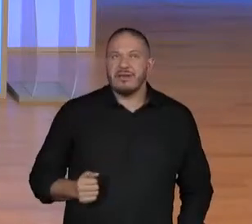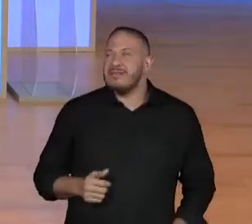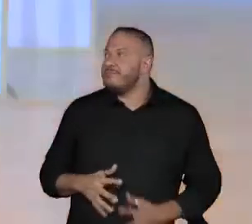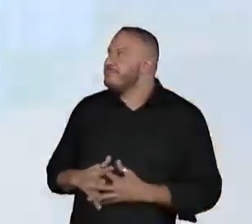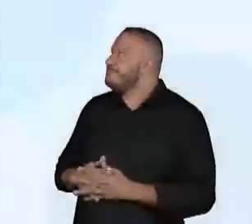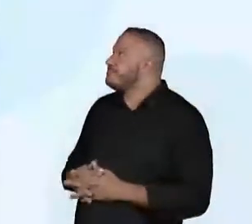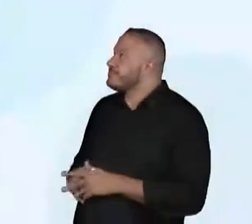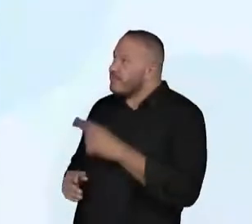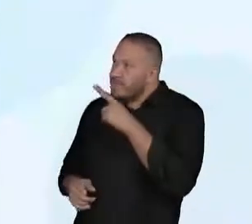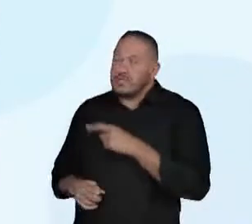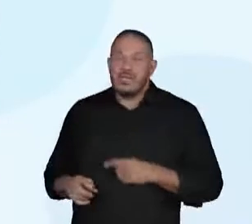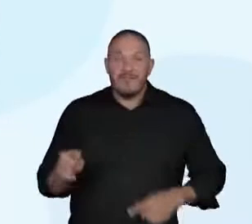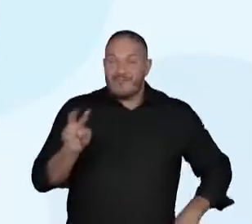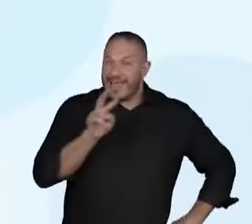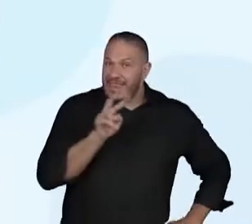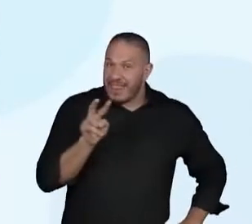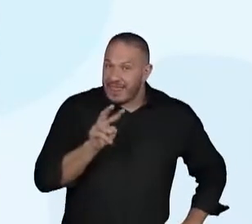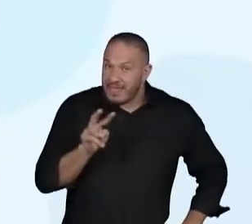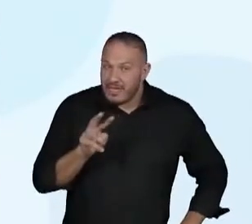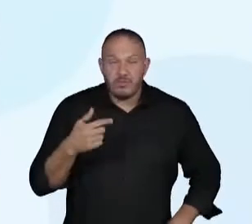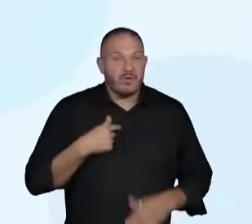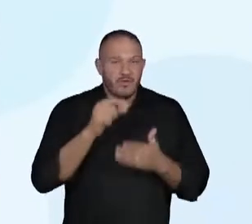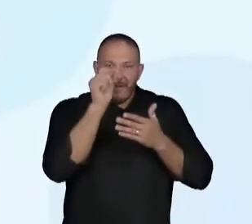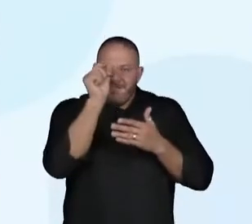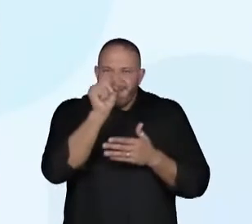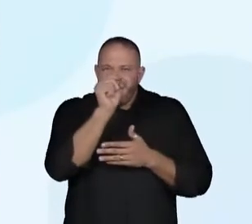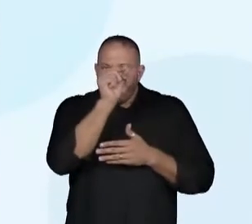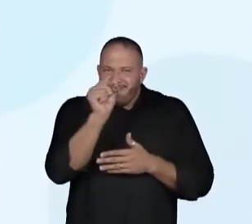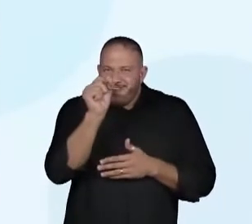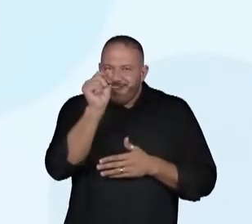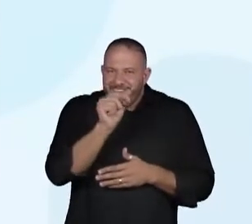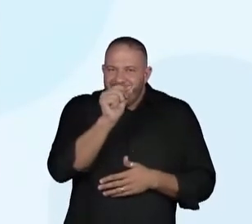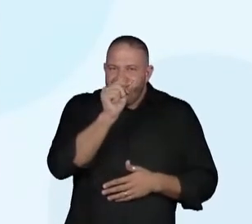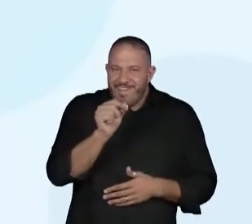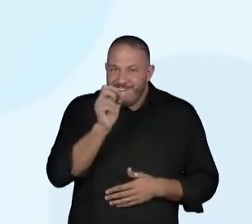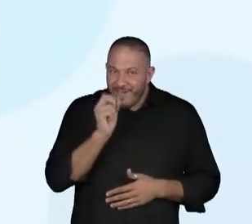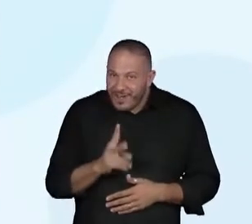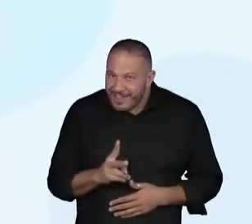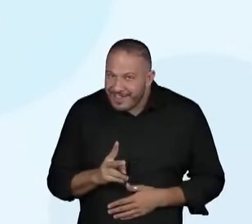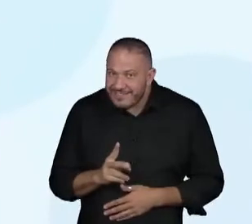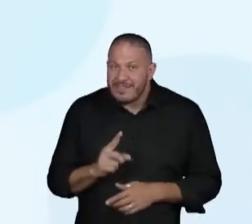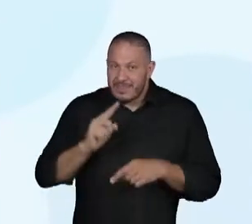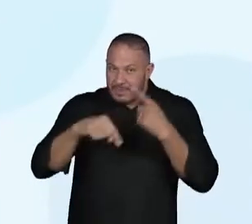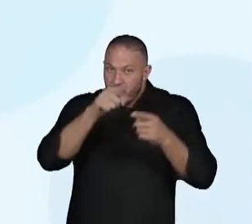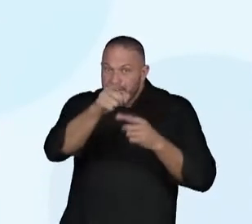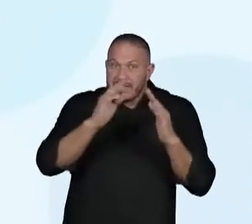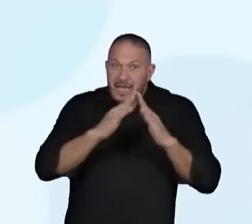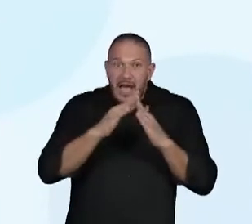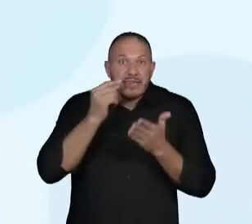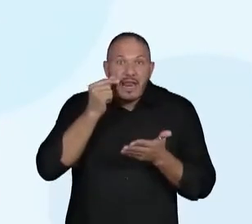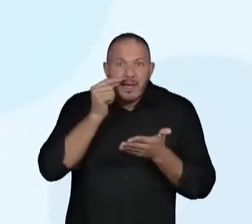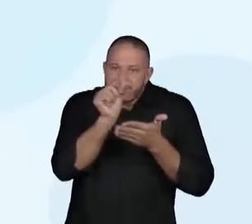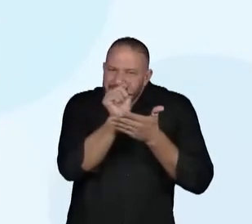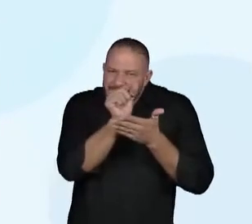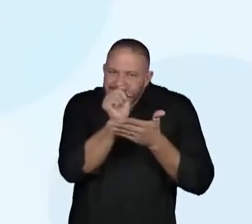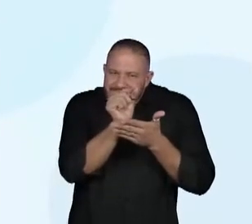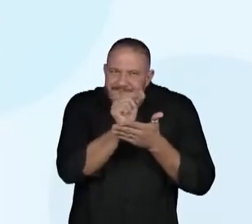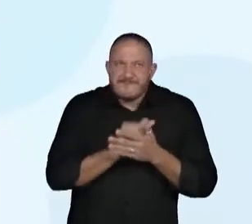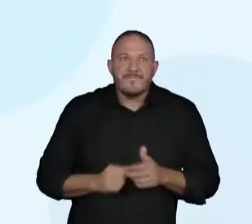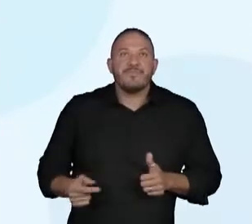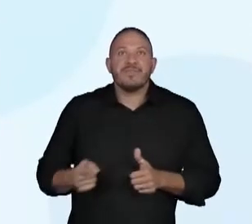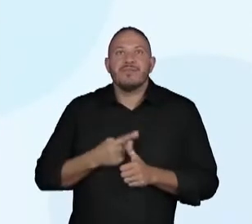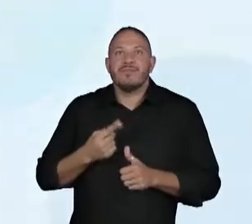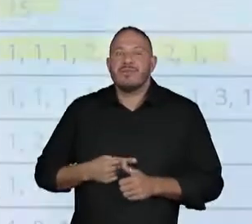então você vai lendo aí para mim os códigos e eu vou pintando. Combinado. Tá? Então, vamos lá. Primeira linha.